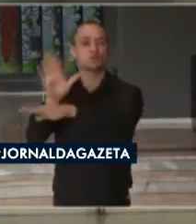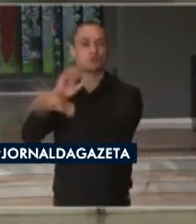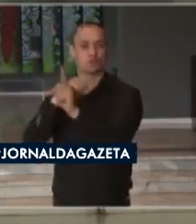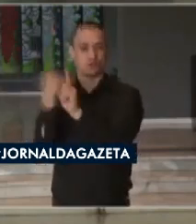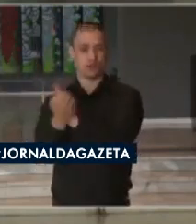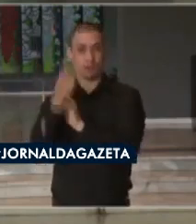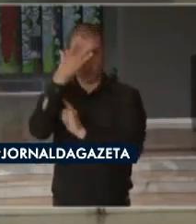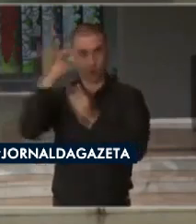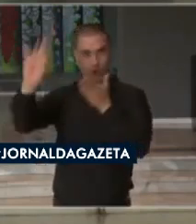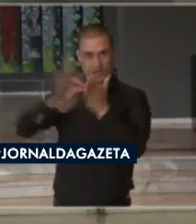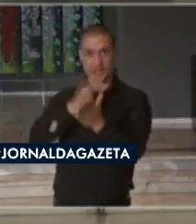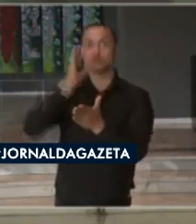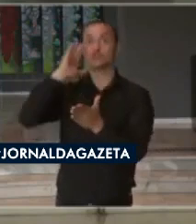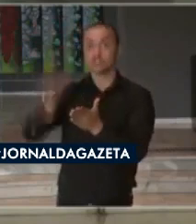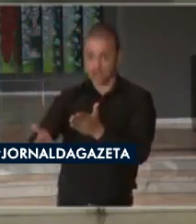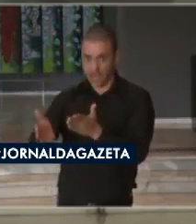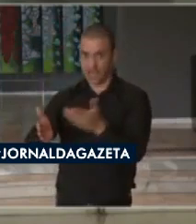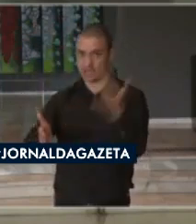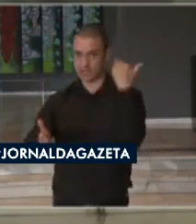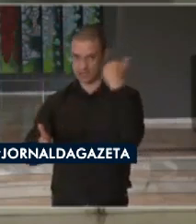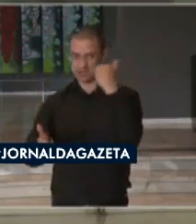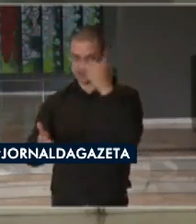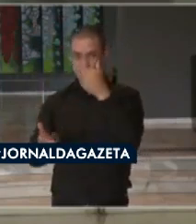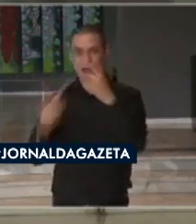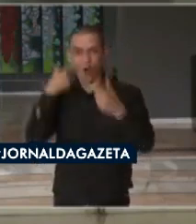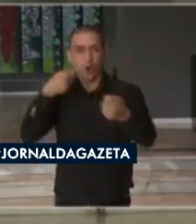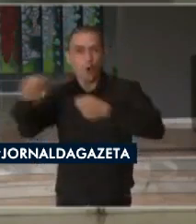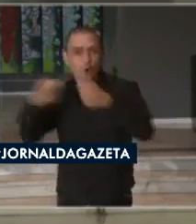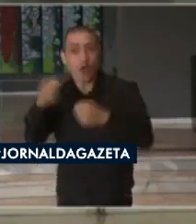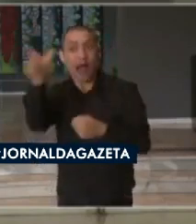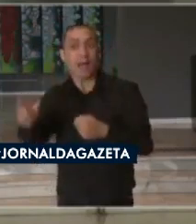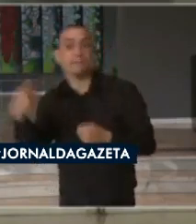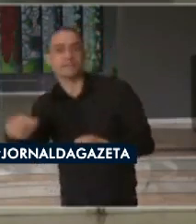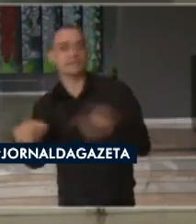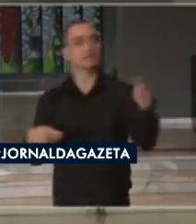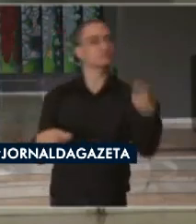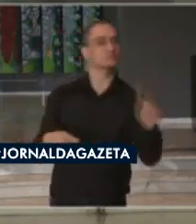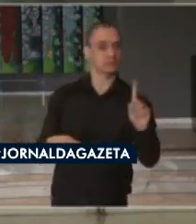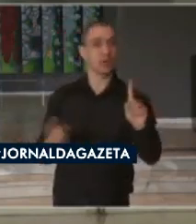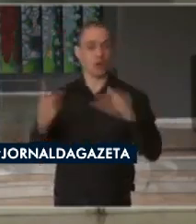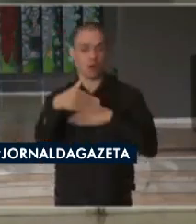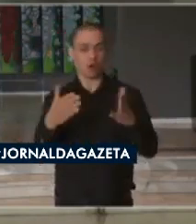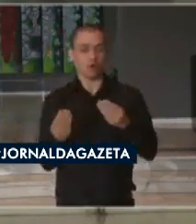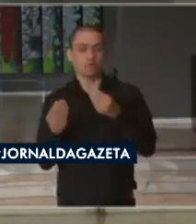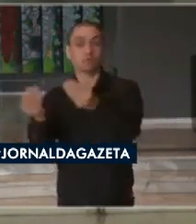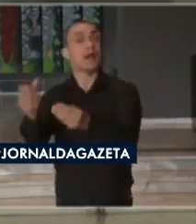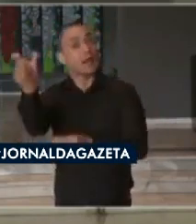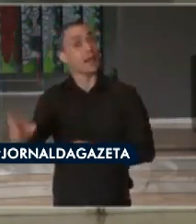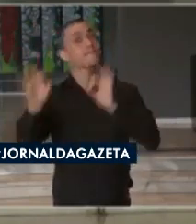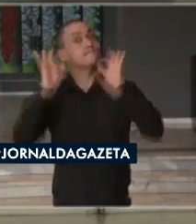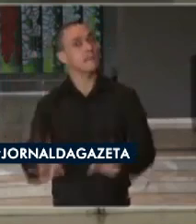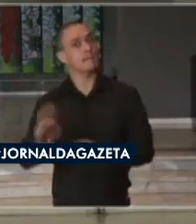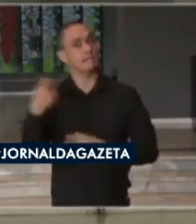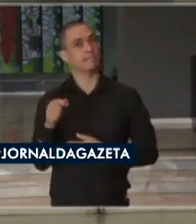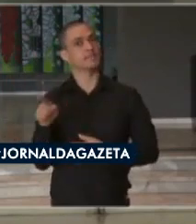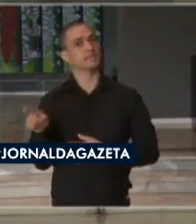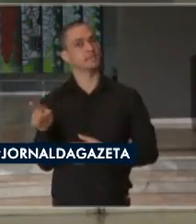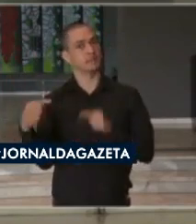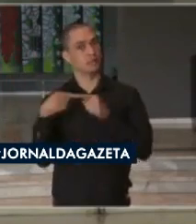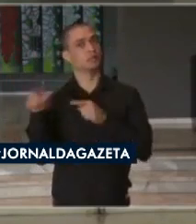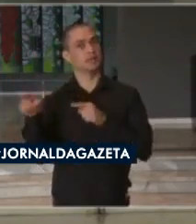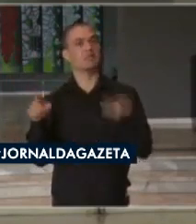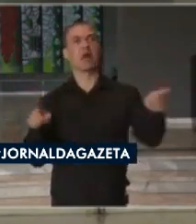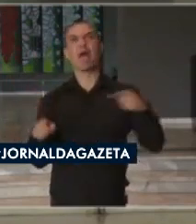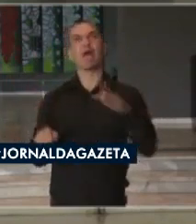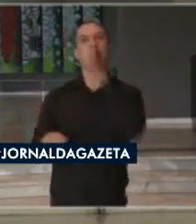que permite um controle adequado e que a sexta sejam destinadas a quem efetivamente